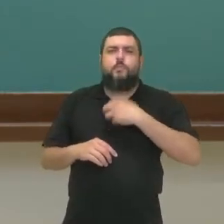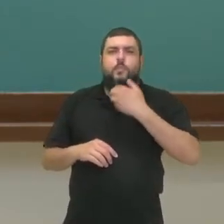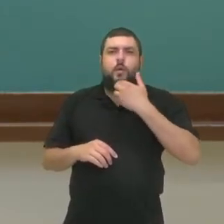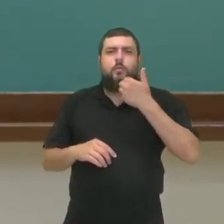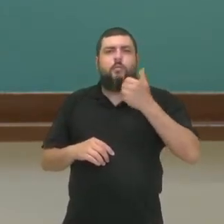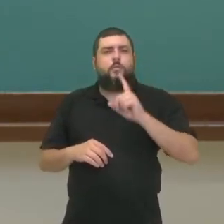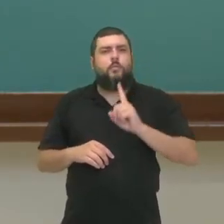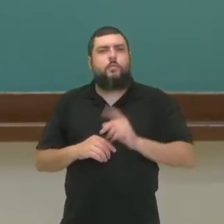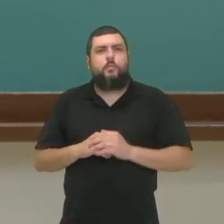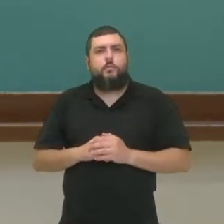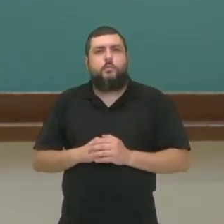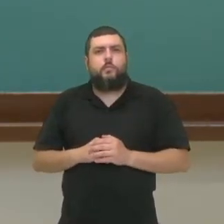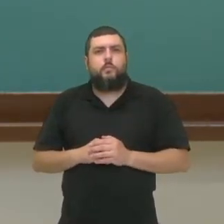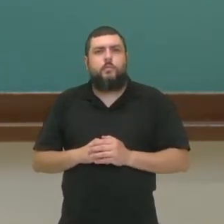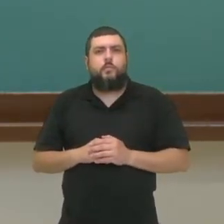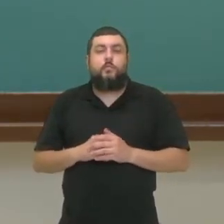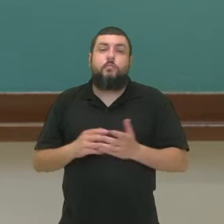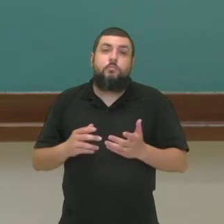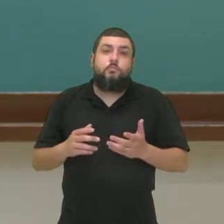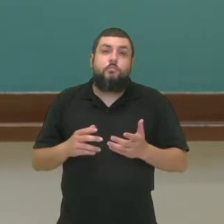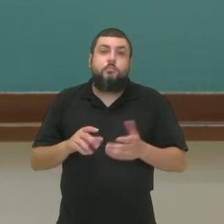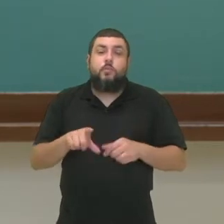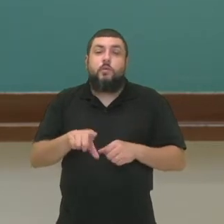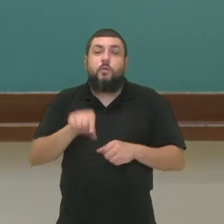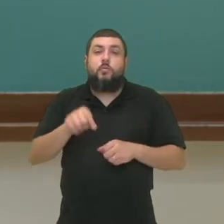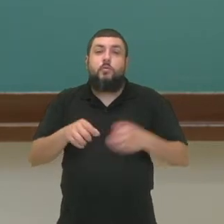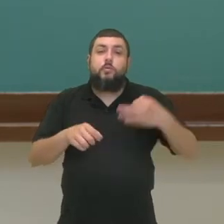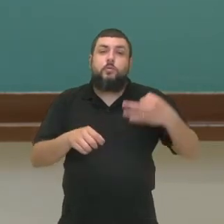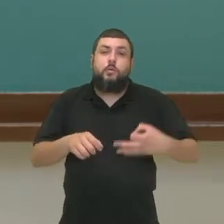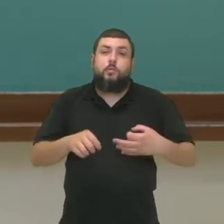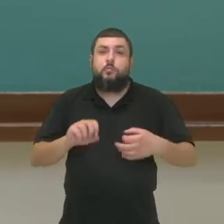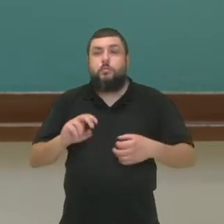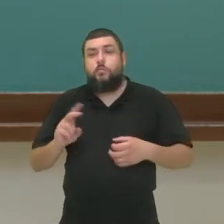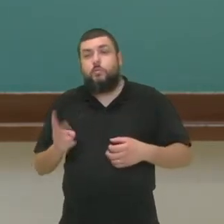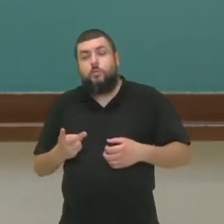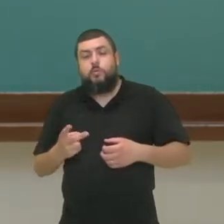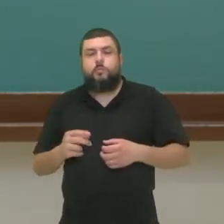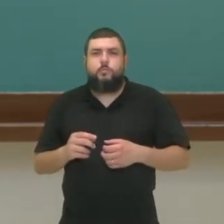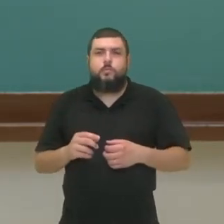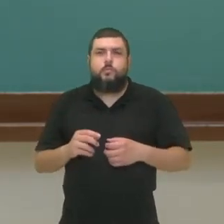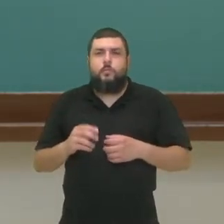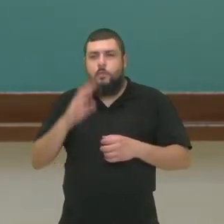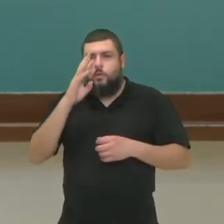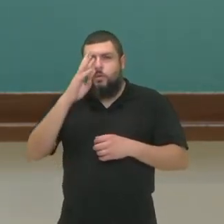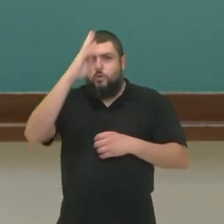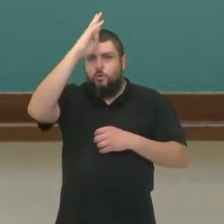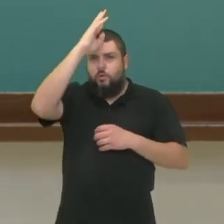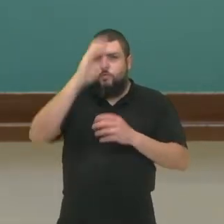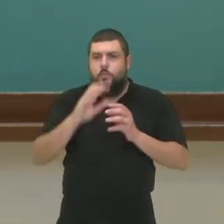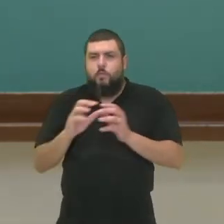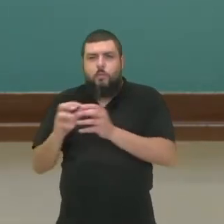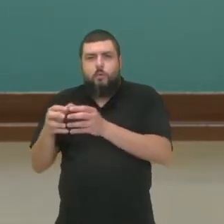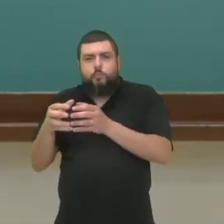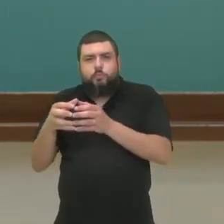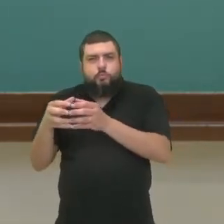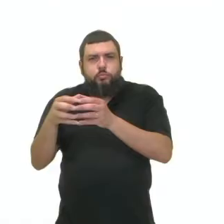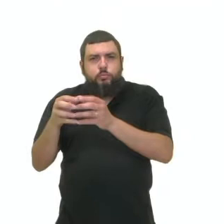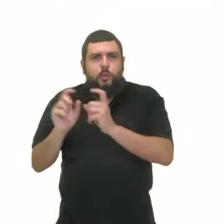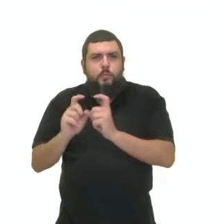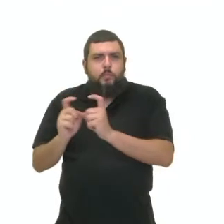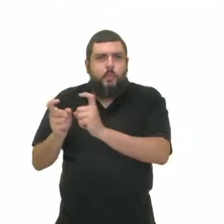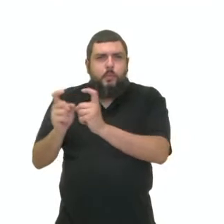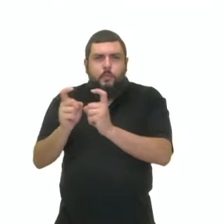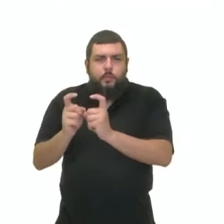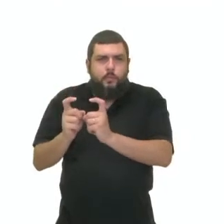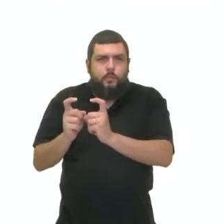decisão incorreta ou errada, os romanos teve tempo para se reunirem e na Batalha de Zama, como vocês estão vendo nessa representação